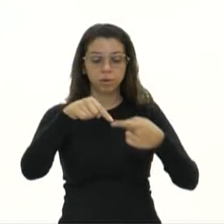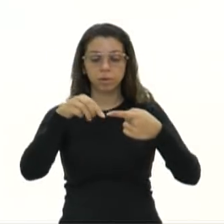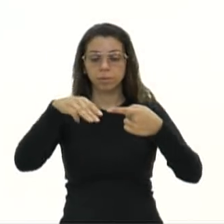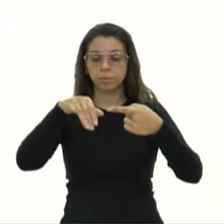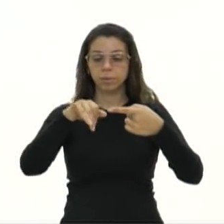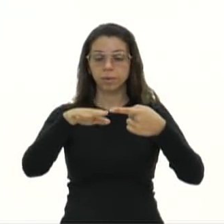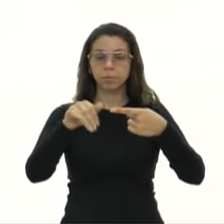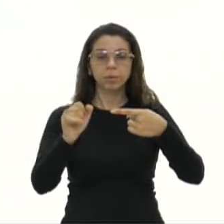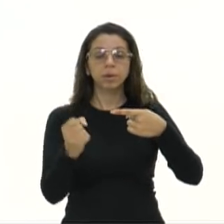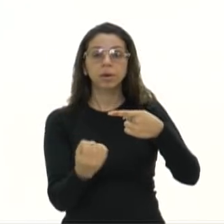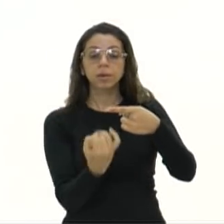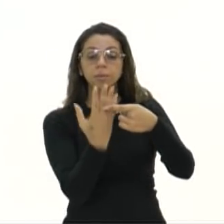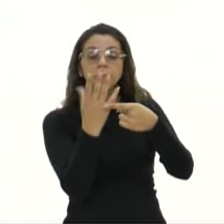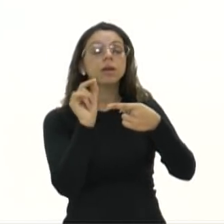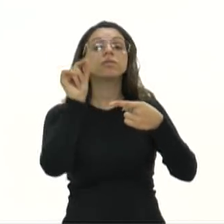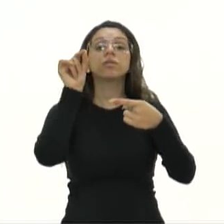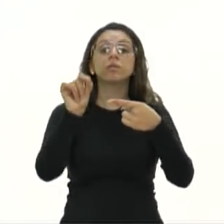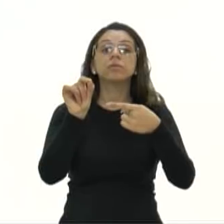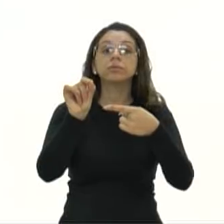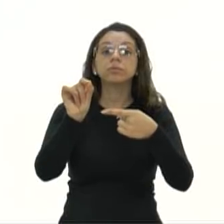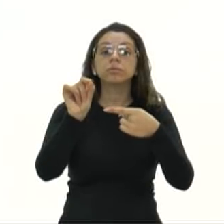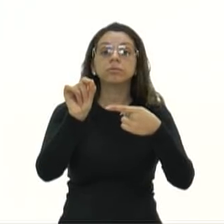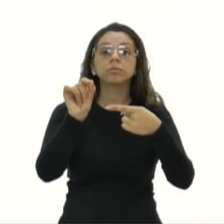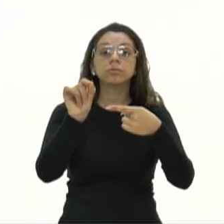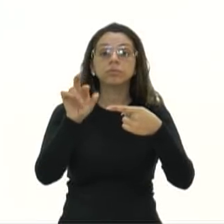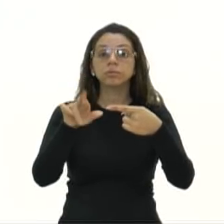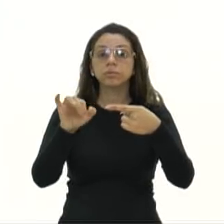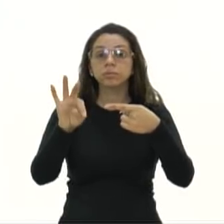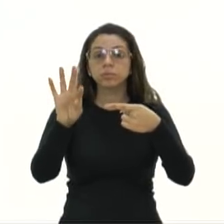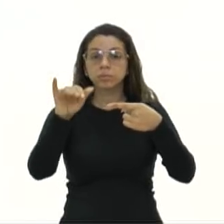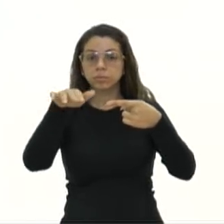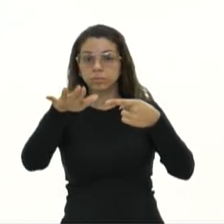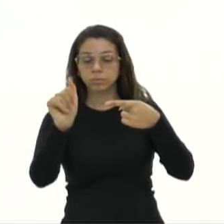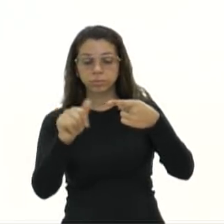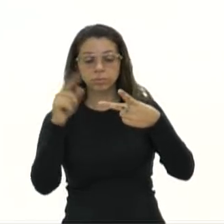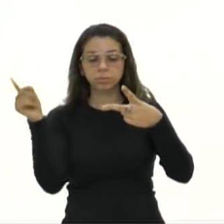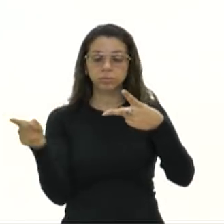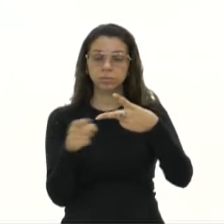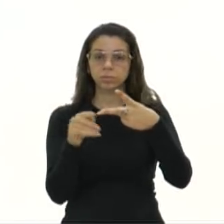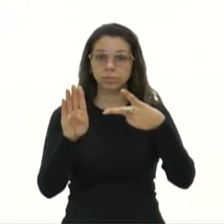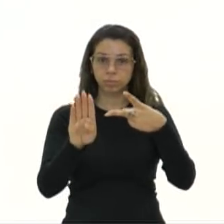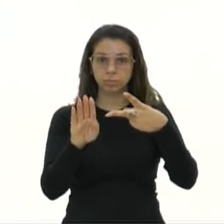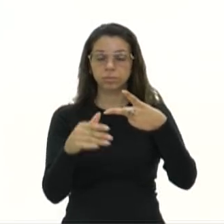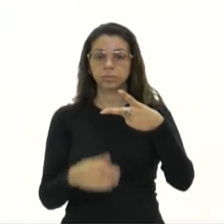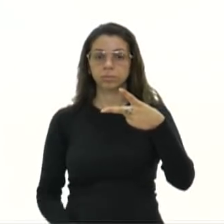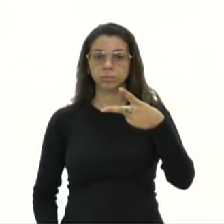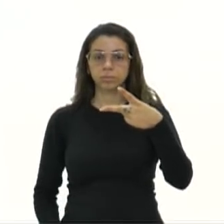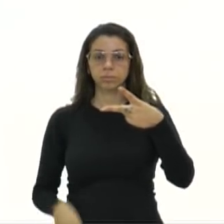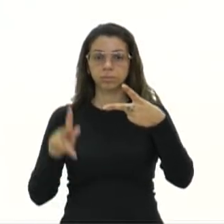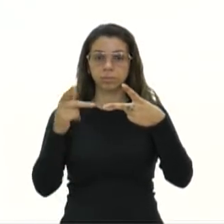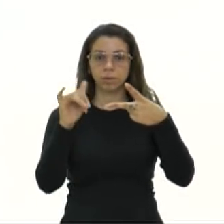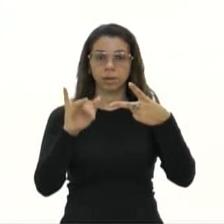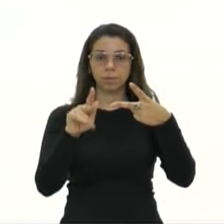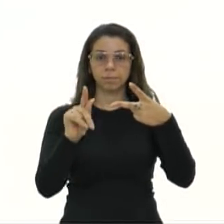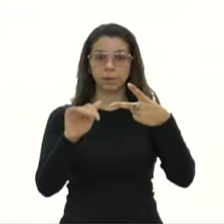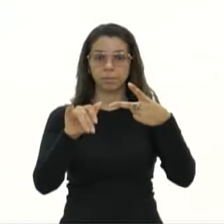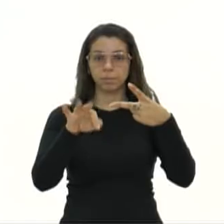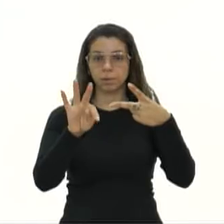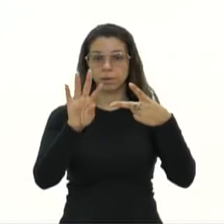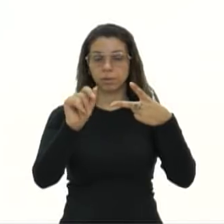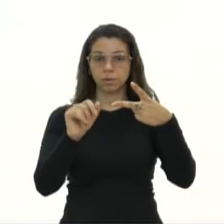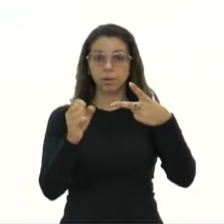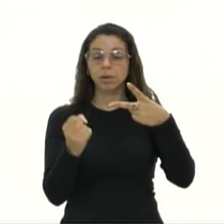se forma, espacinho, da retina. Letra B. No olho hipermétrope, a imagem se